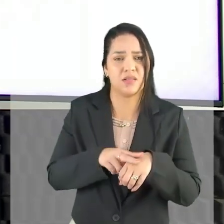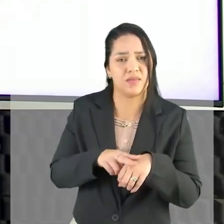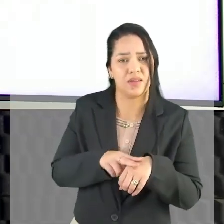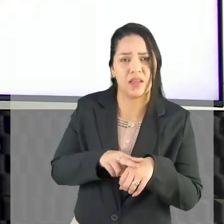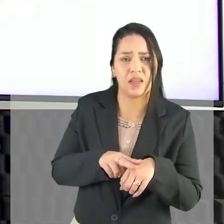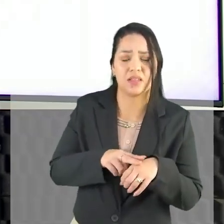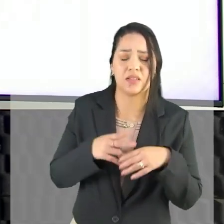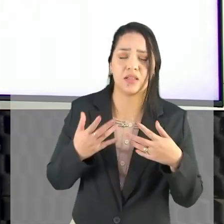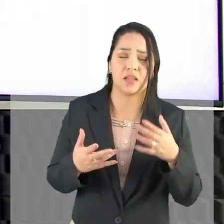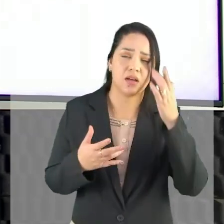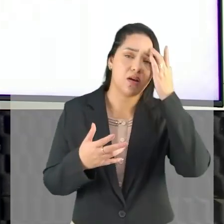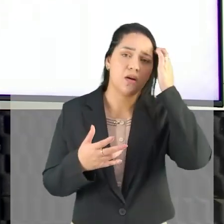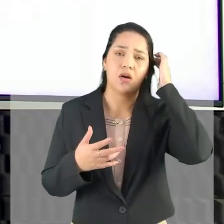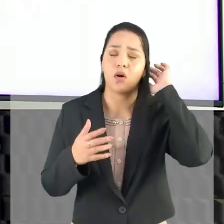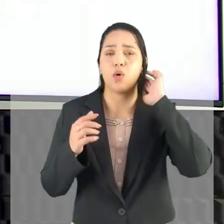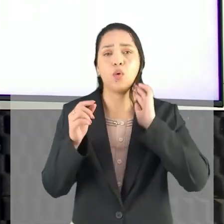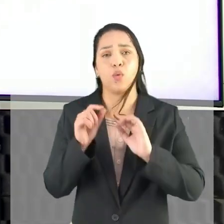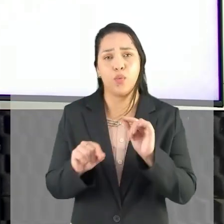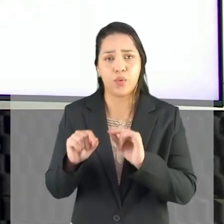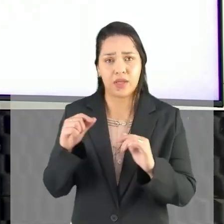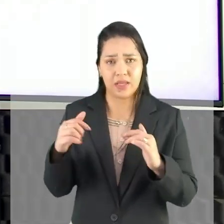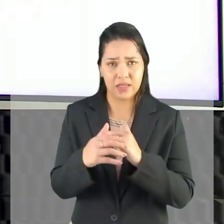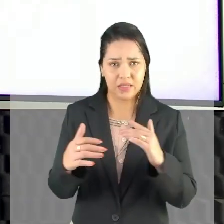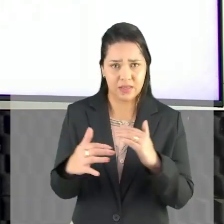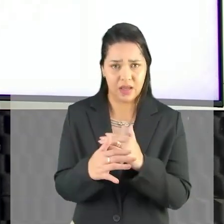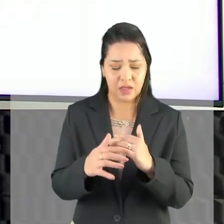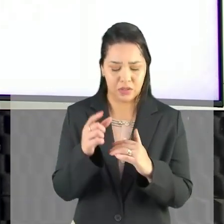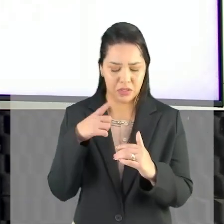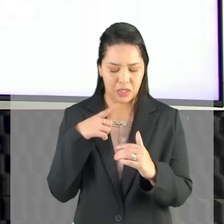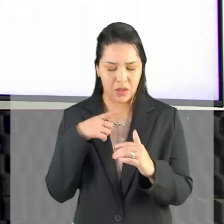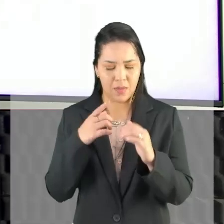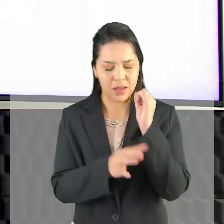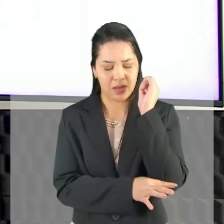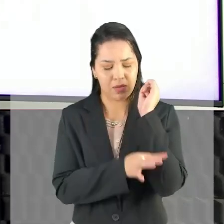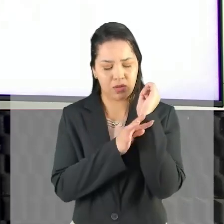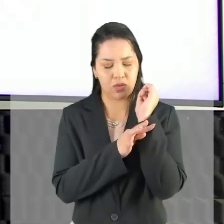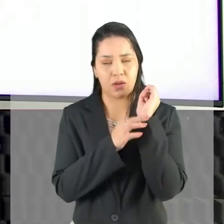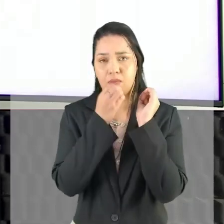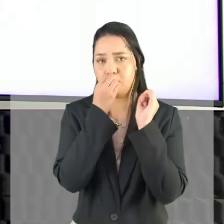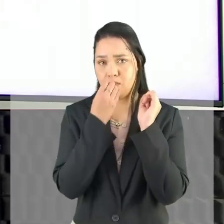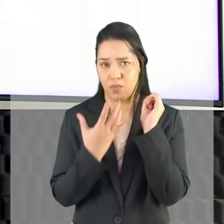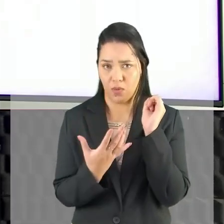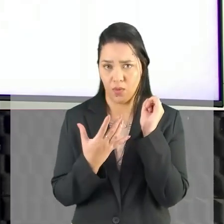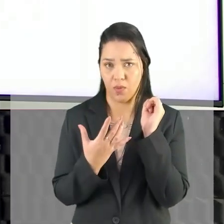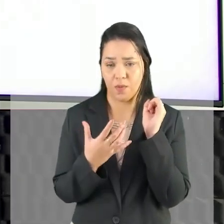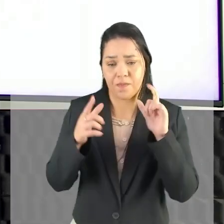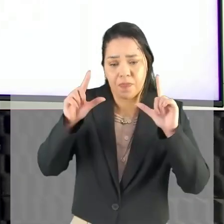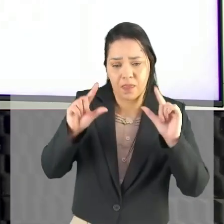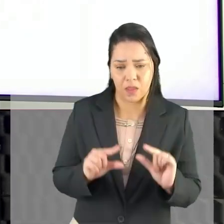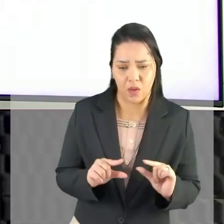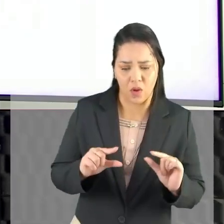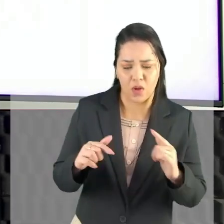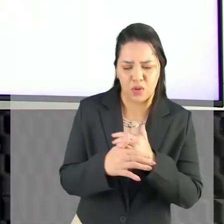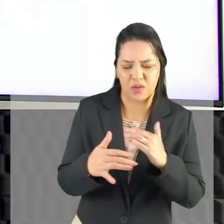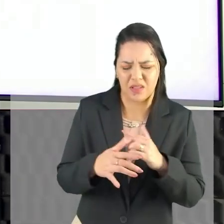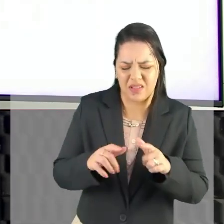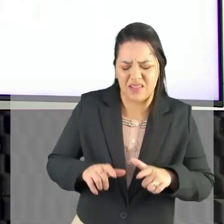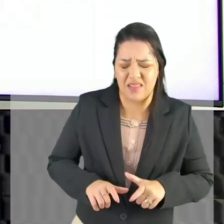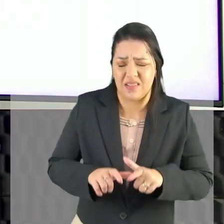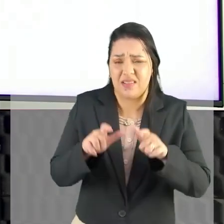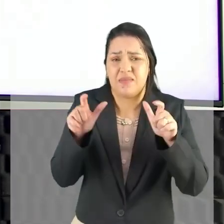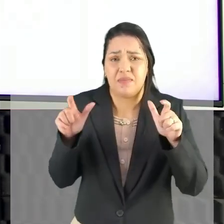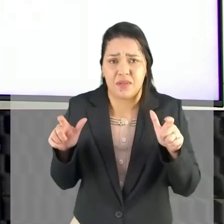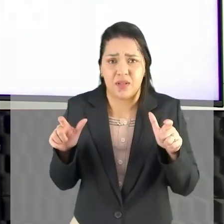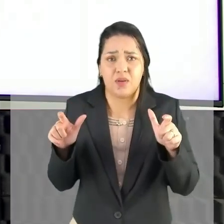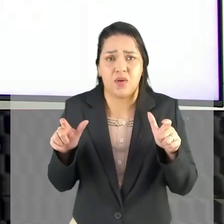verdes. Então isso faz com que a periferia da cidade tenha uma temperatura mais branda, menor, e o centro da cidade uma